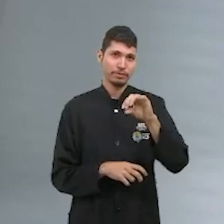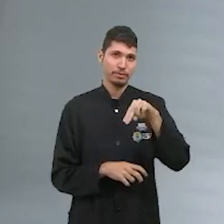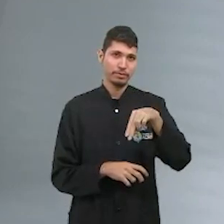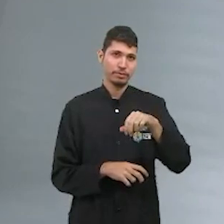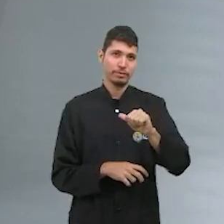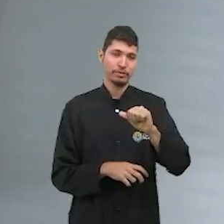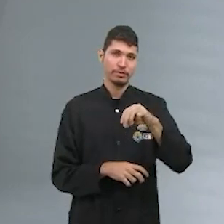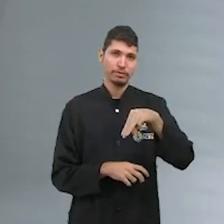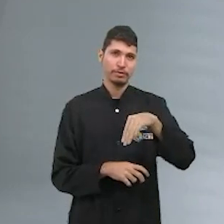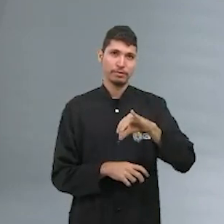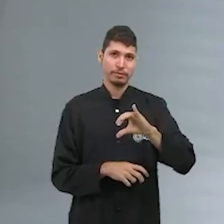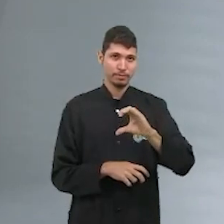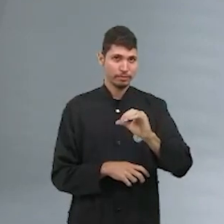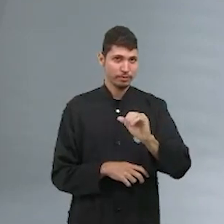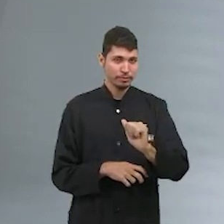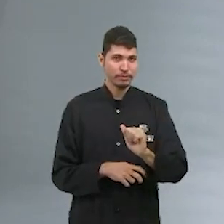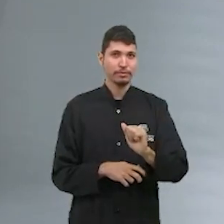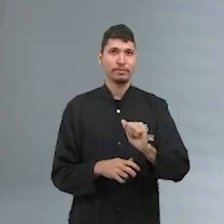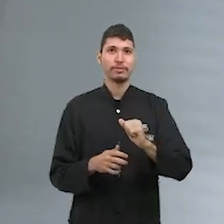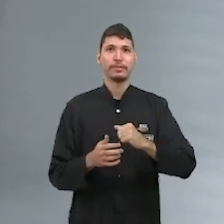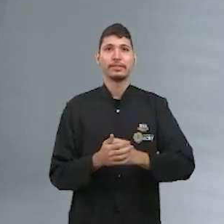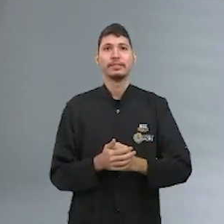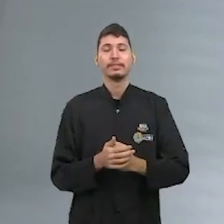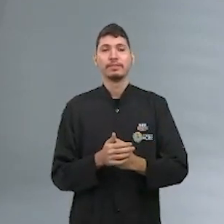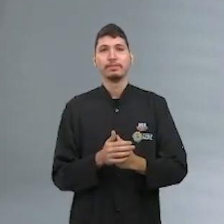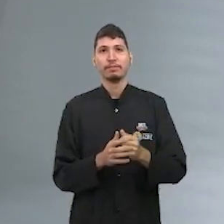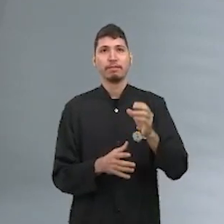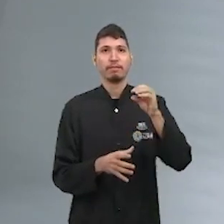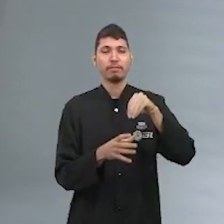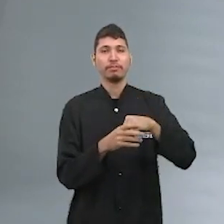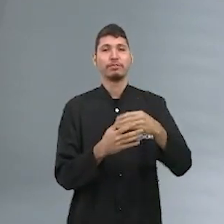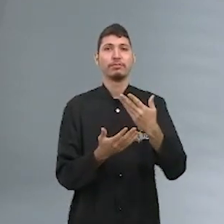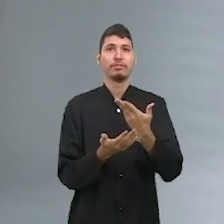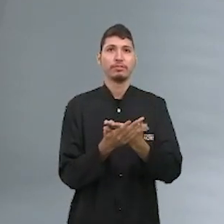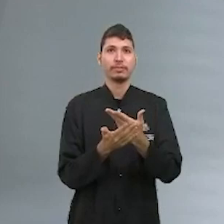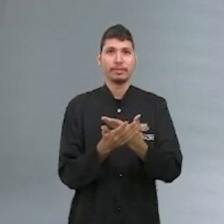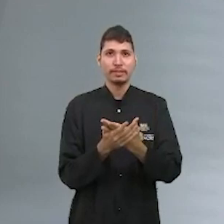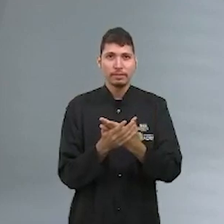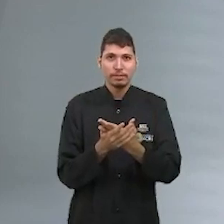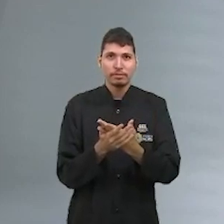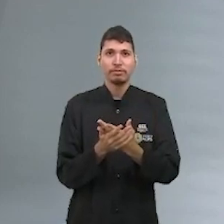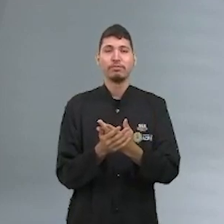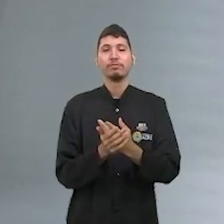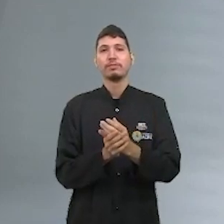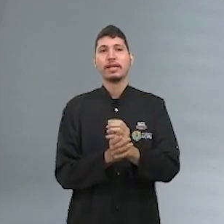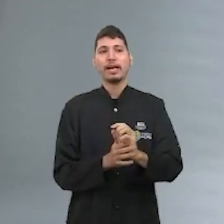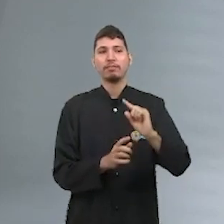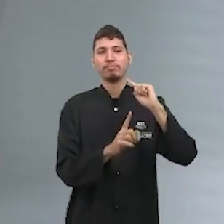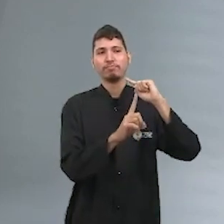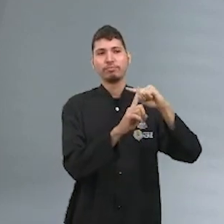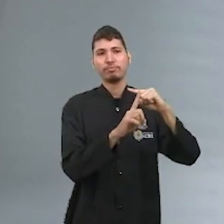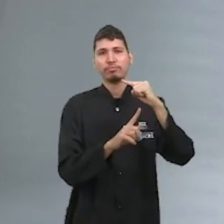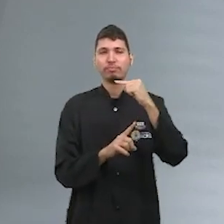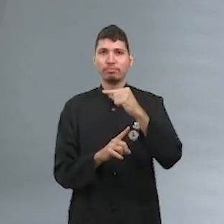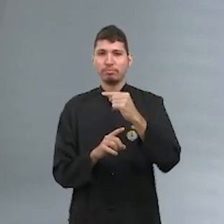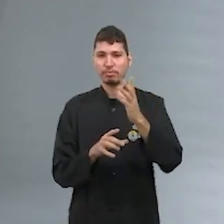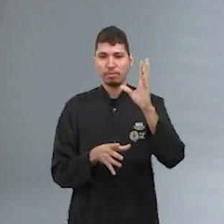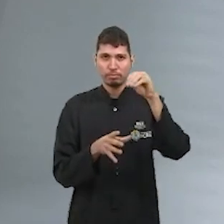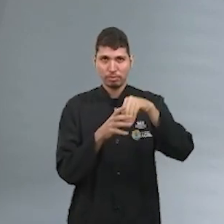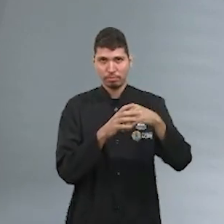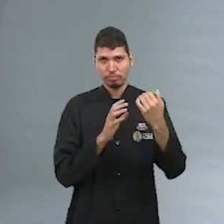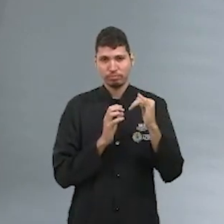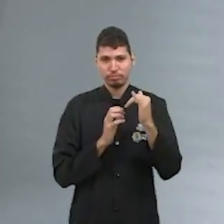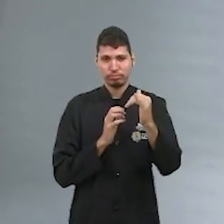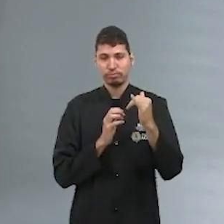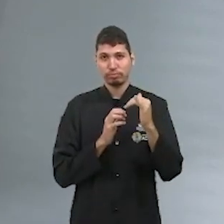eletrodinâmica. Na parte da eletrodinâmica, a gente estuda o quê? Que são as cargas elétricas em movimento,